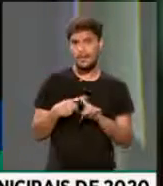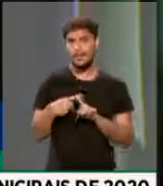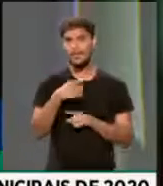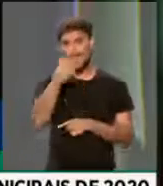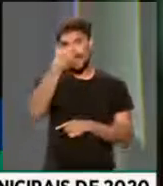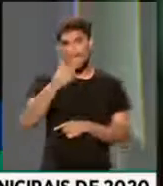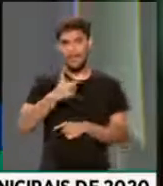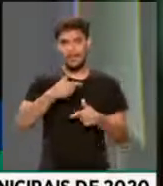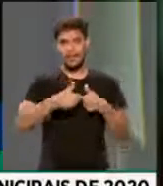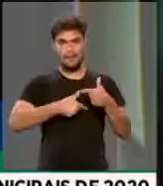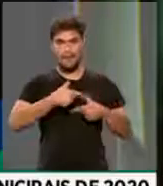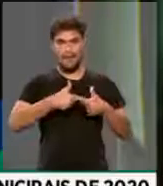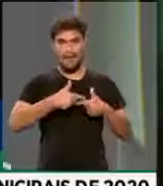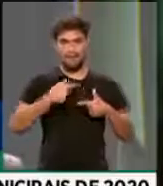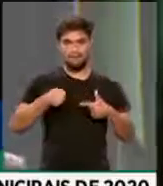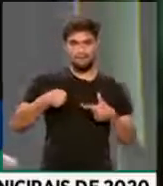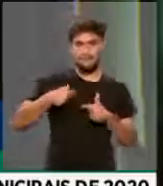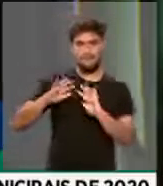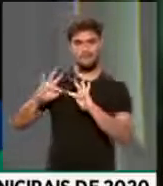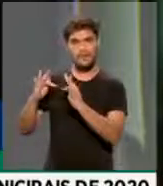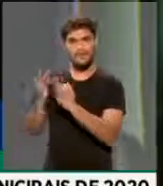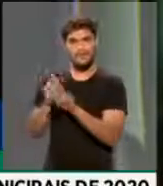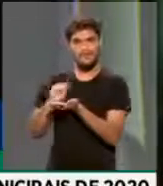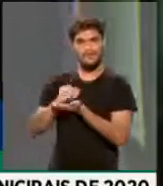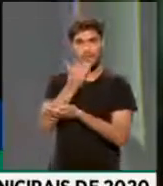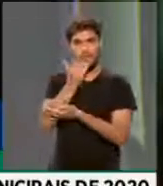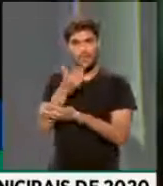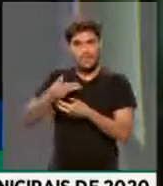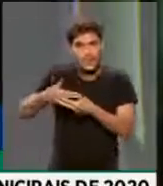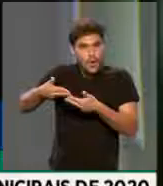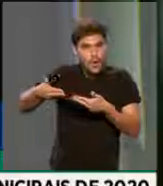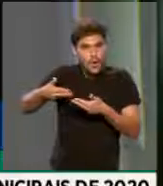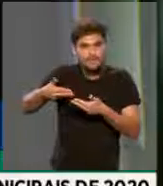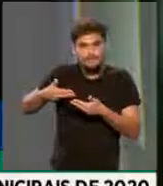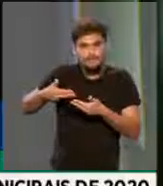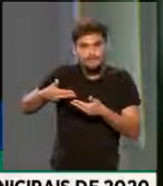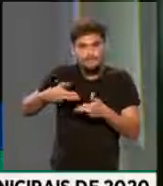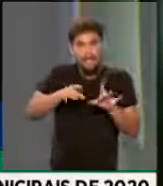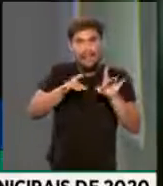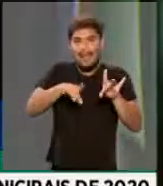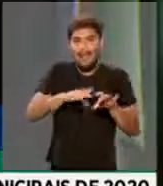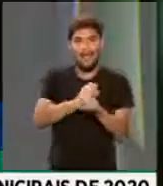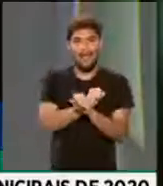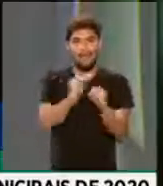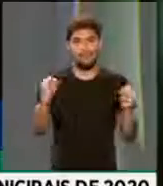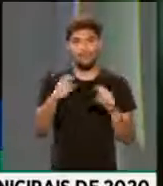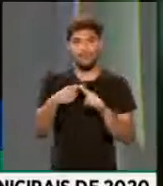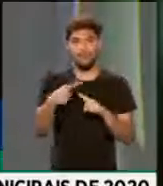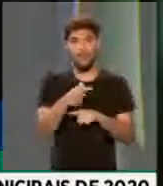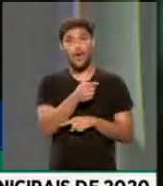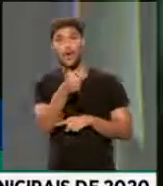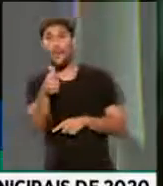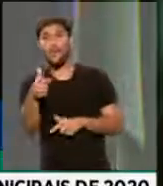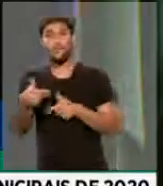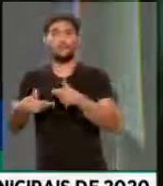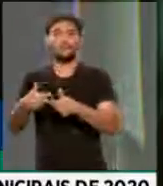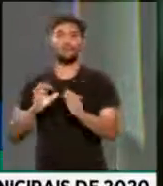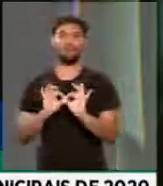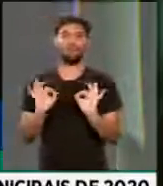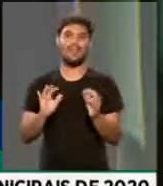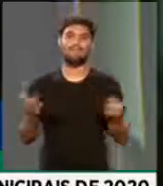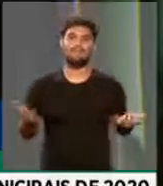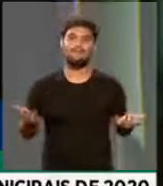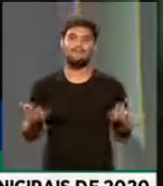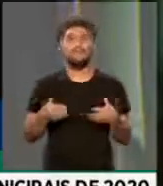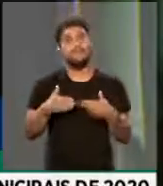para casa, não vai conseguir abrir mão desse trabalho porque não há outro. Então é obrigação desta